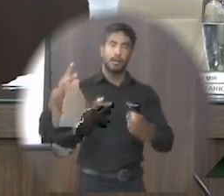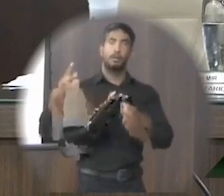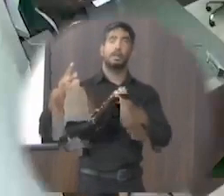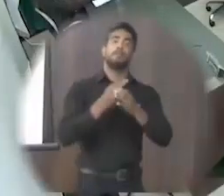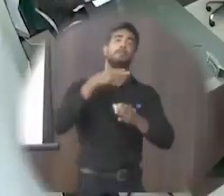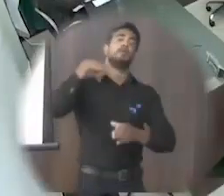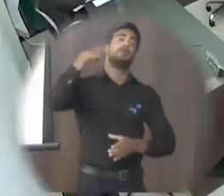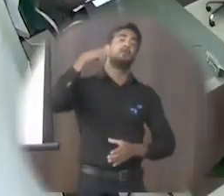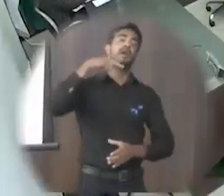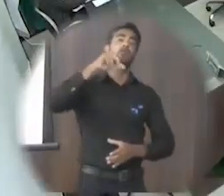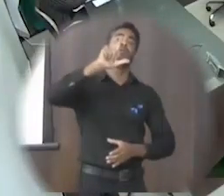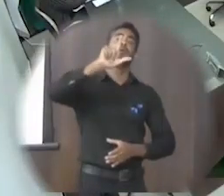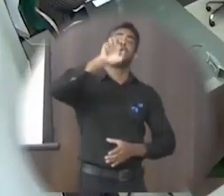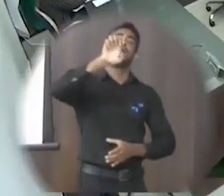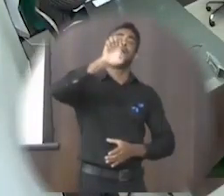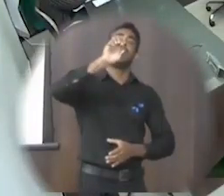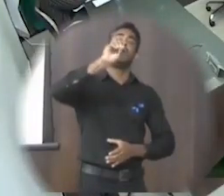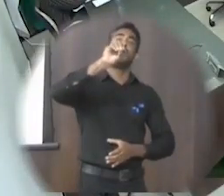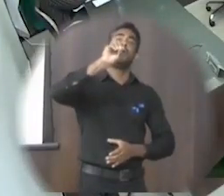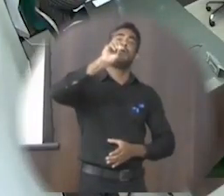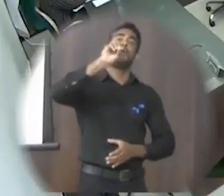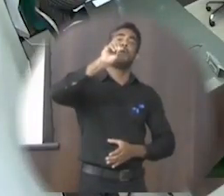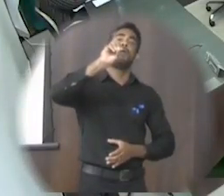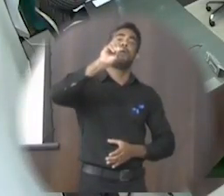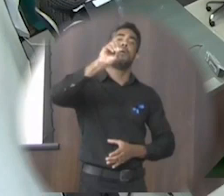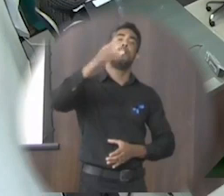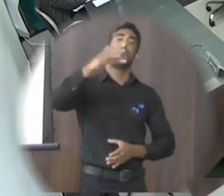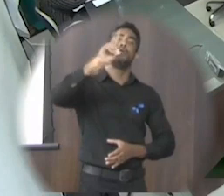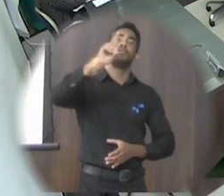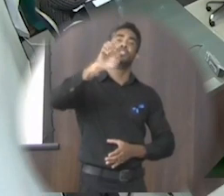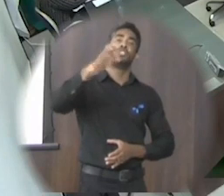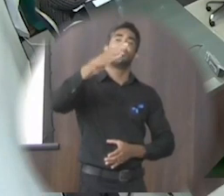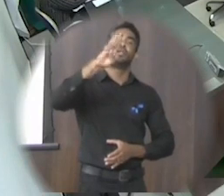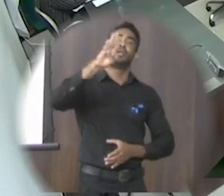vereador Léo de Bem.